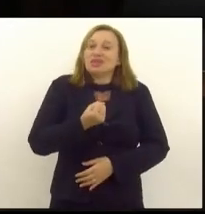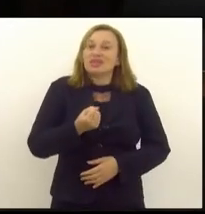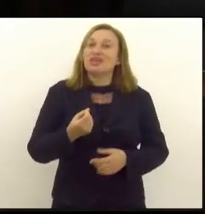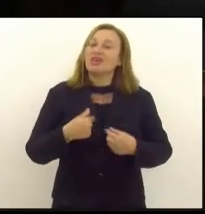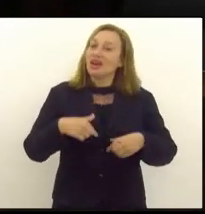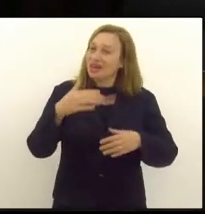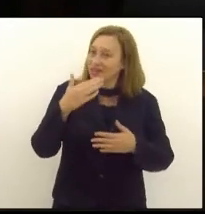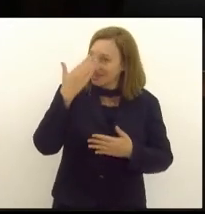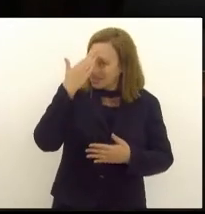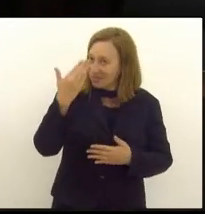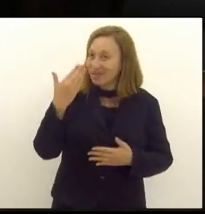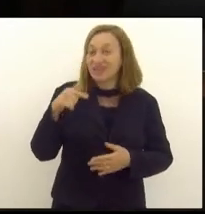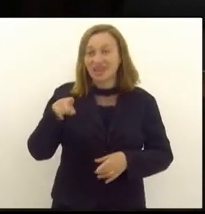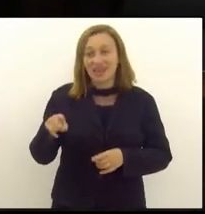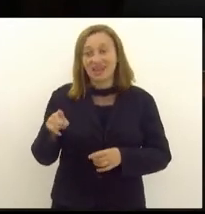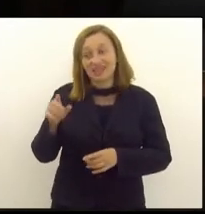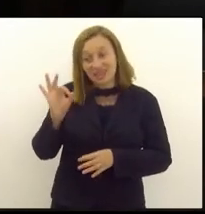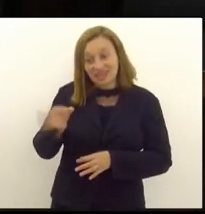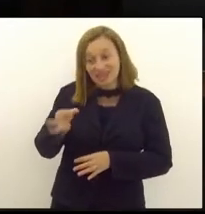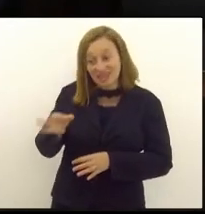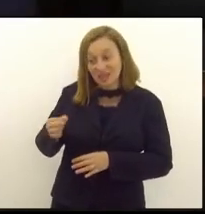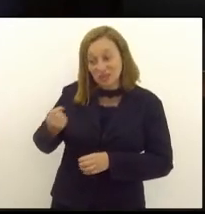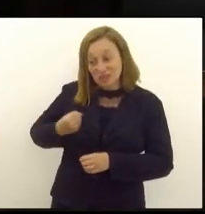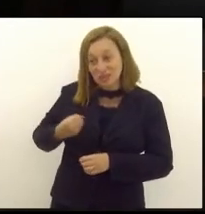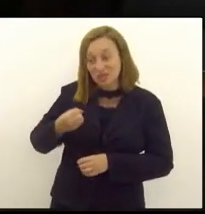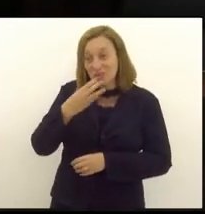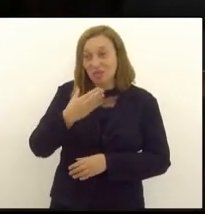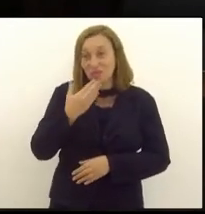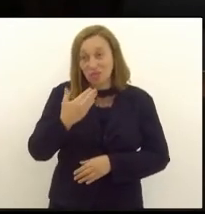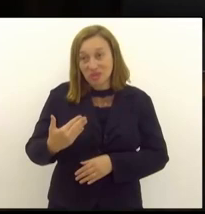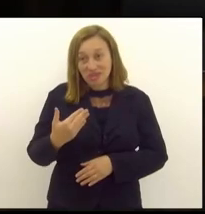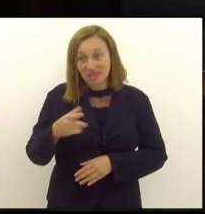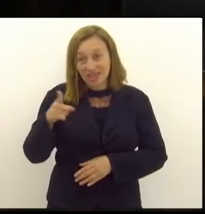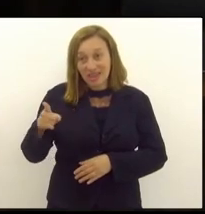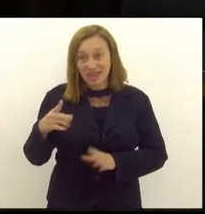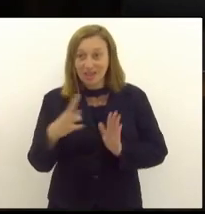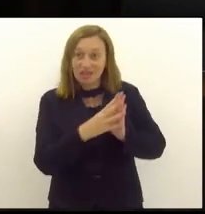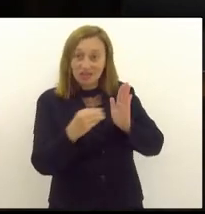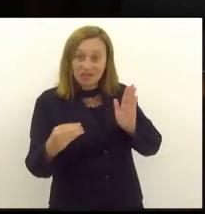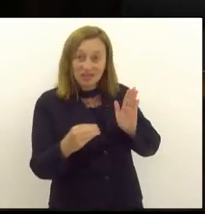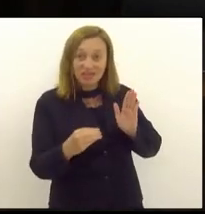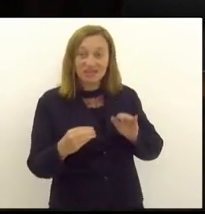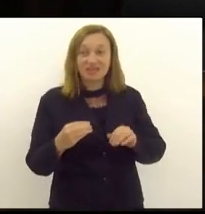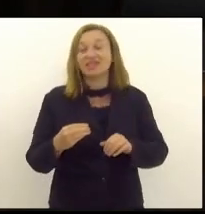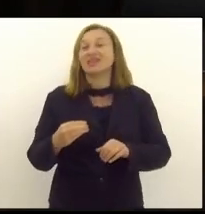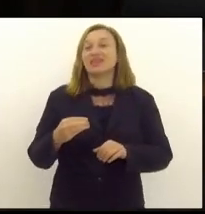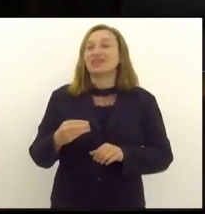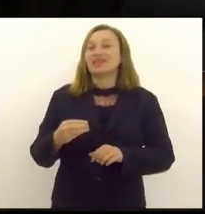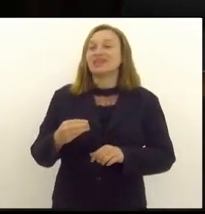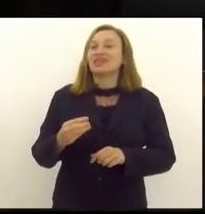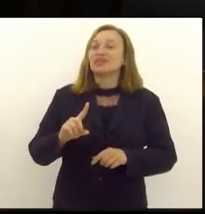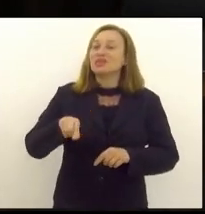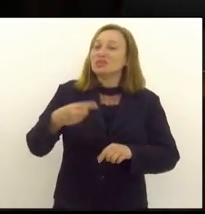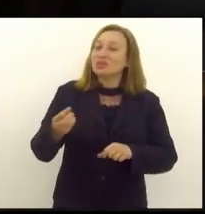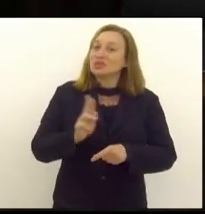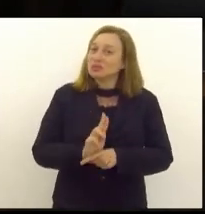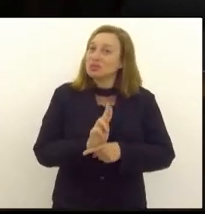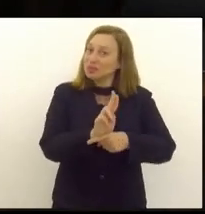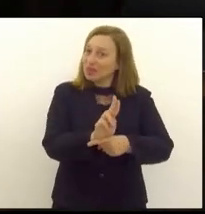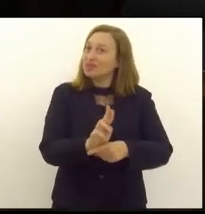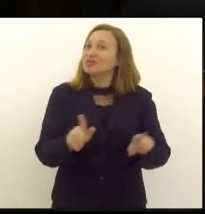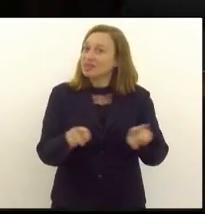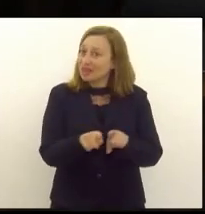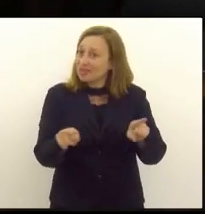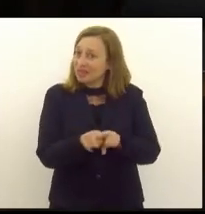graças a Deus, ela está direitinho, estudando bastante. E vou pedir a ela para se espelhar muito na senhora também, nos outros procuradores e procuradoras